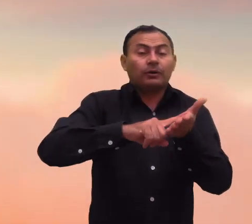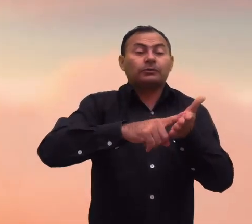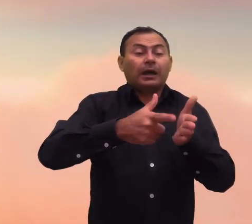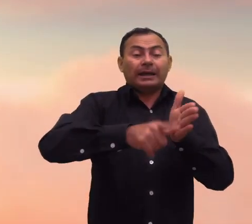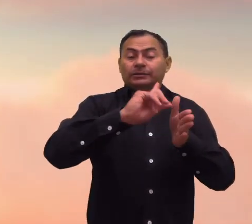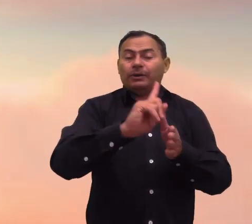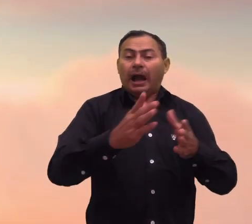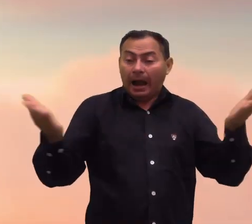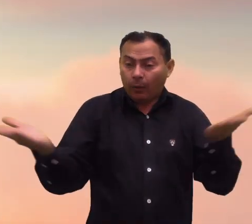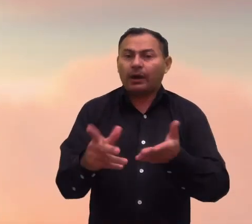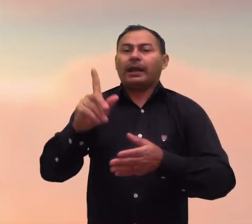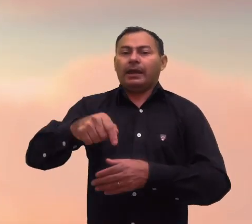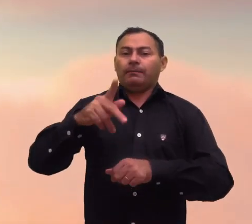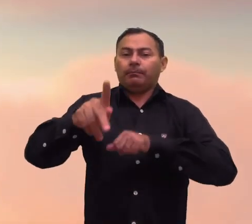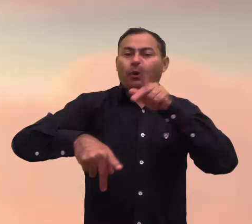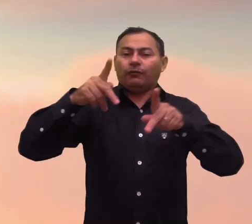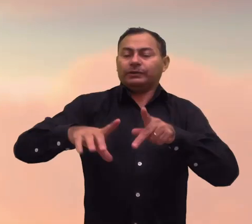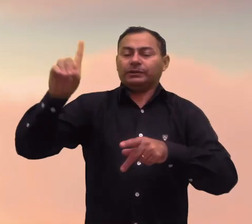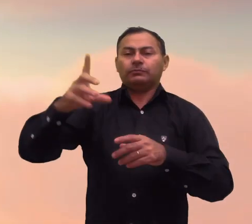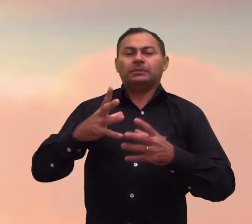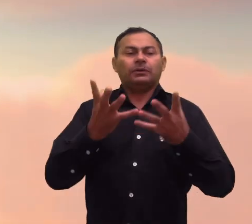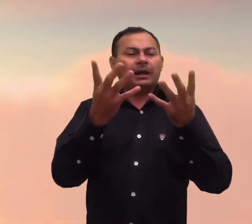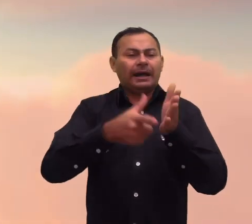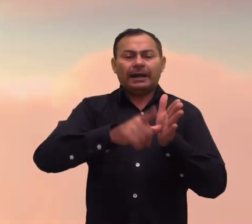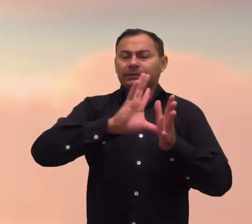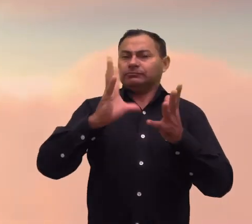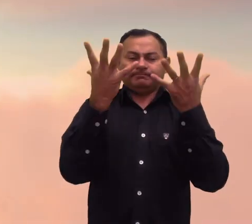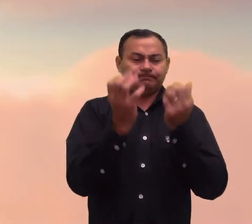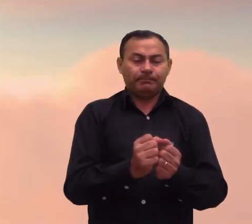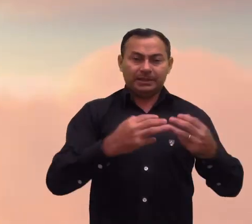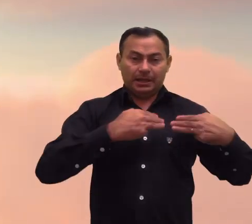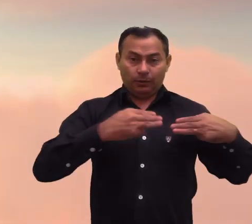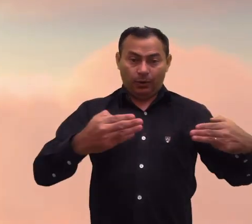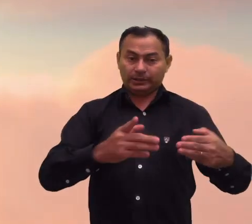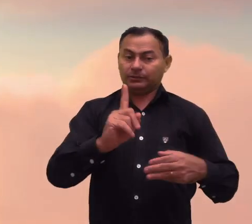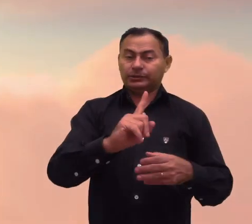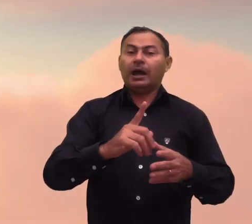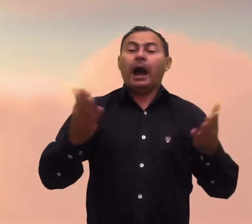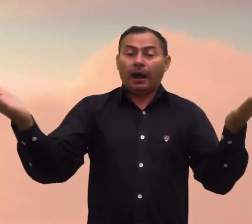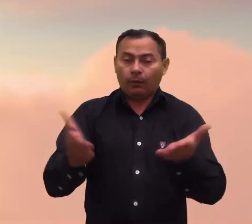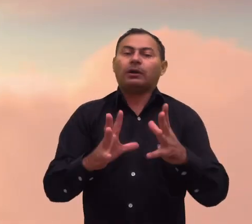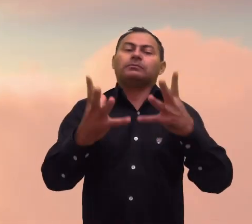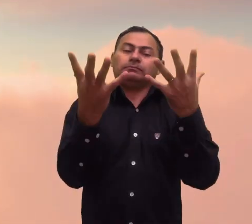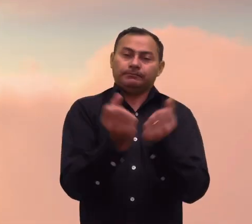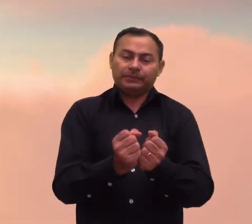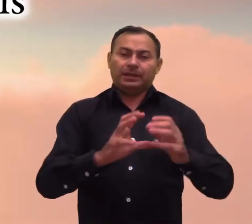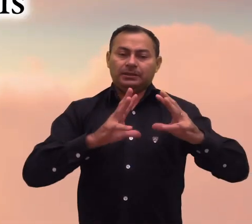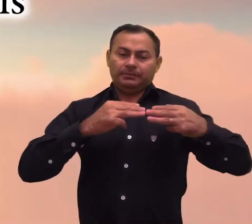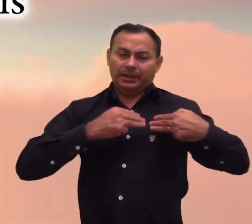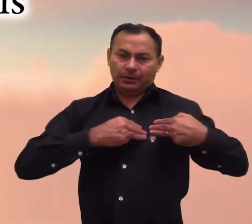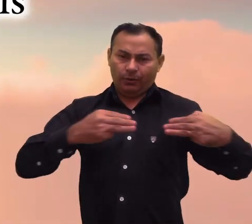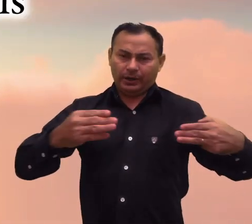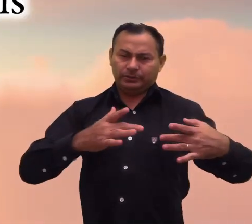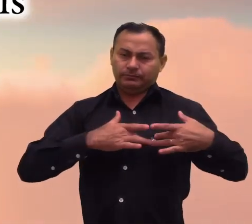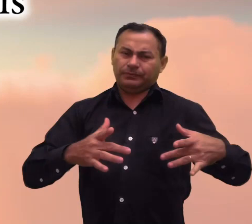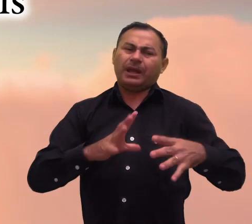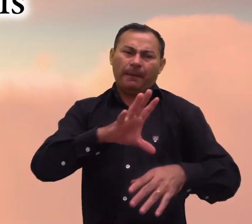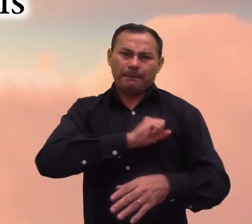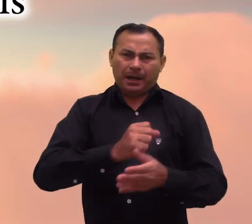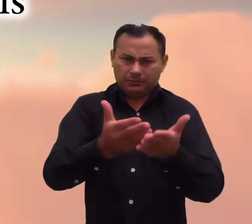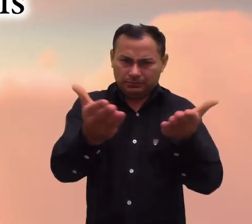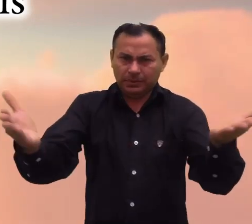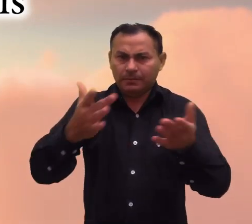mas agora são povo de Deus. Não haviam recebido misericórdia, mas agora a receberam.